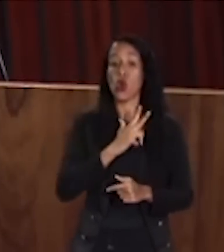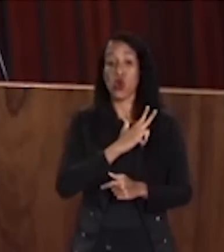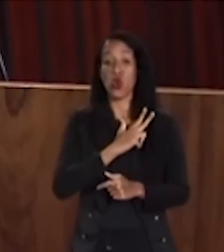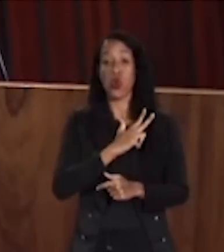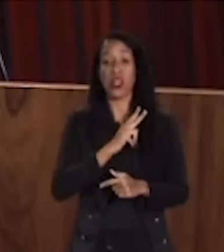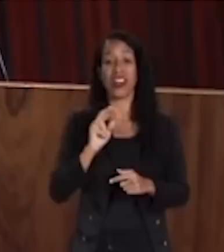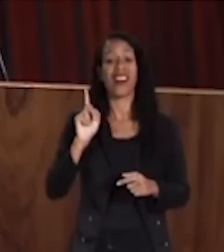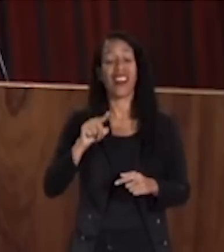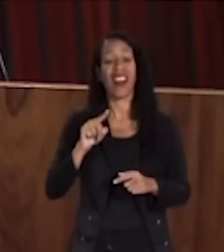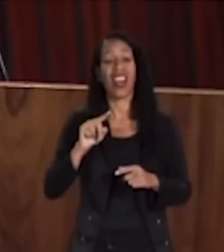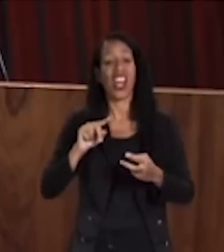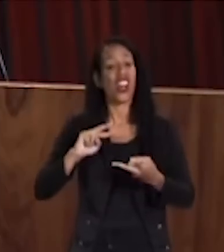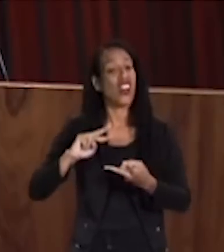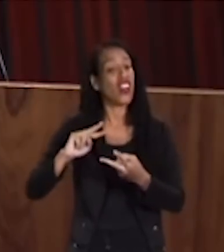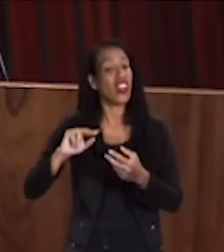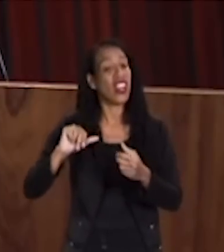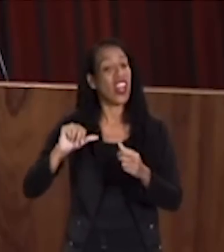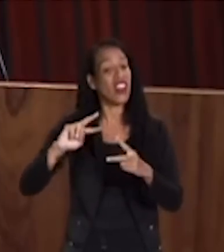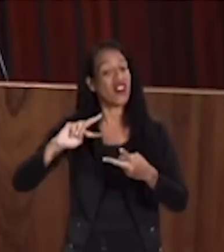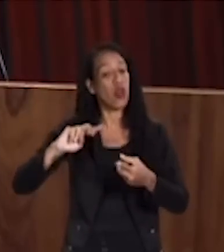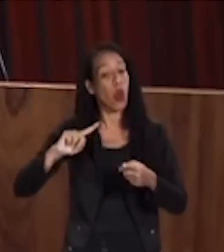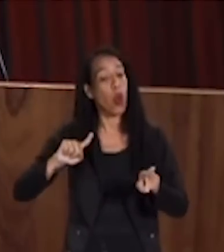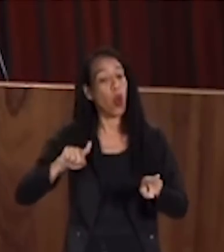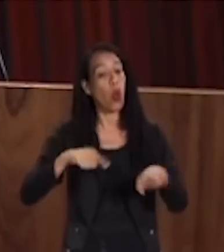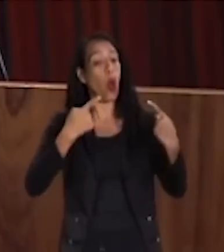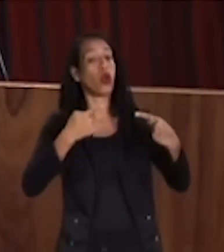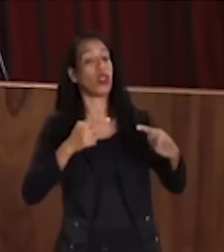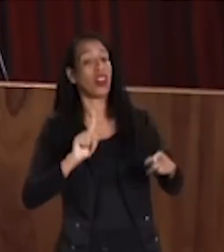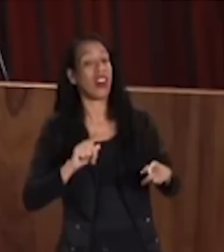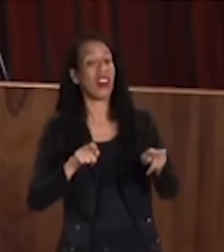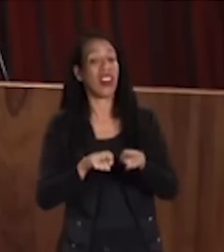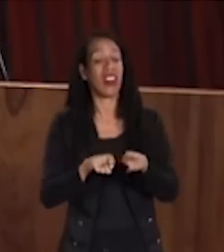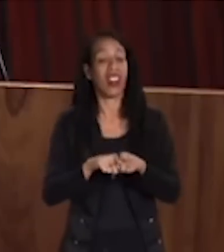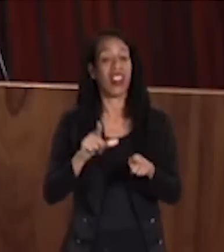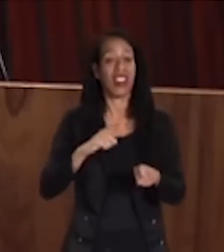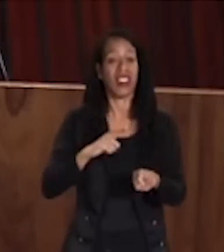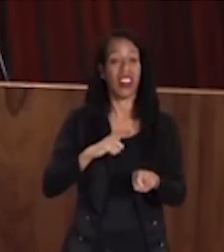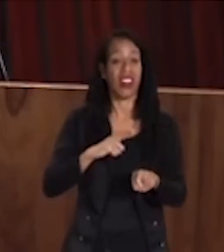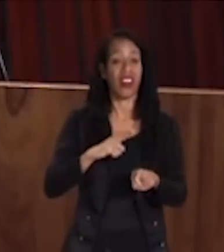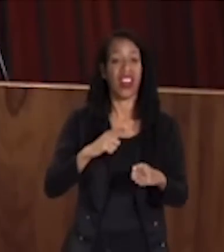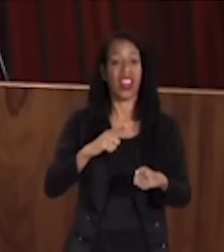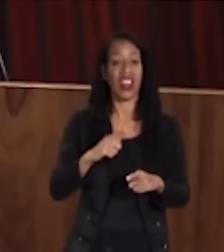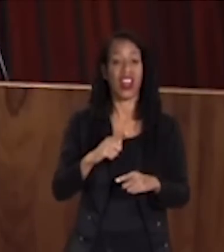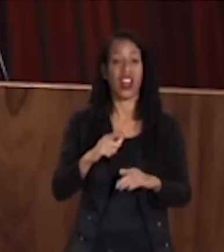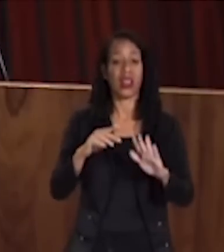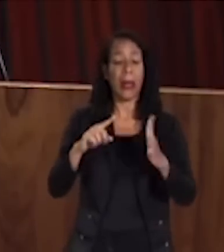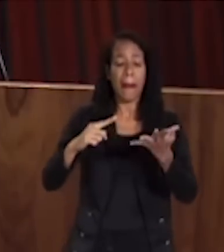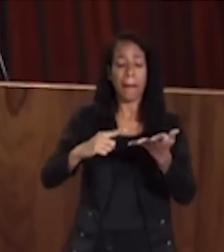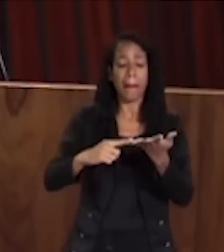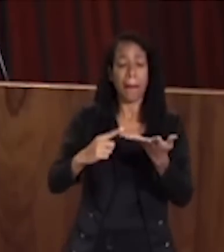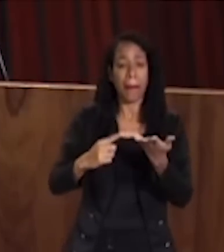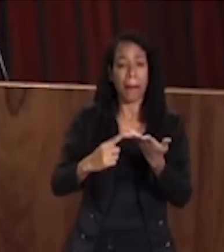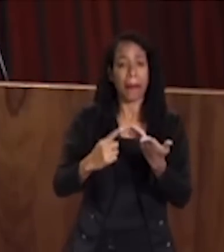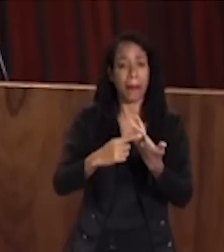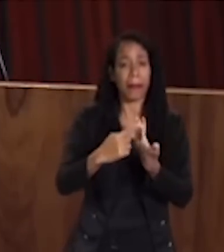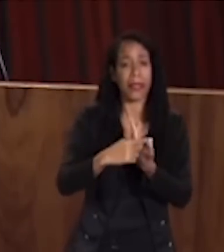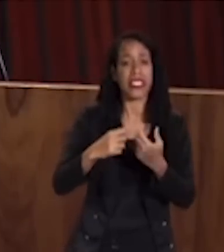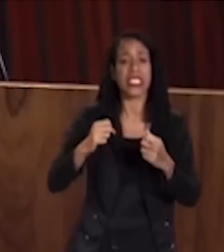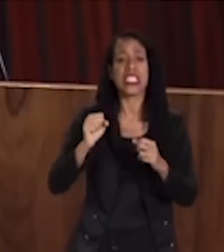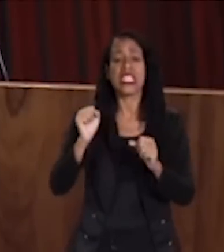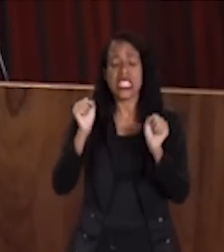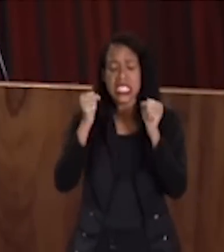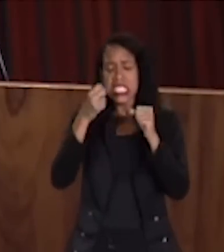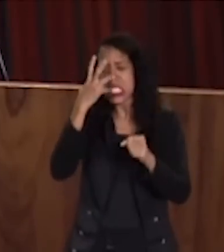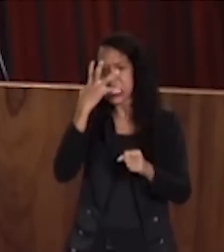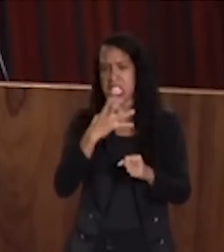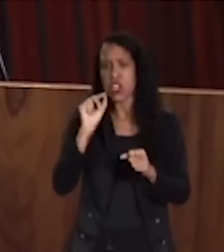urnas do primeiro investigado. Houve agravos contundentes contra o Poder